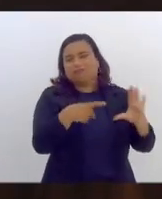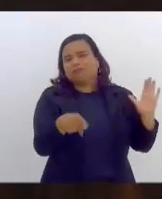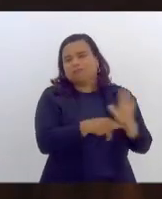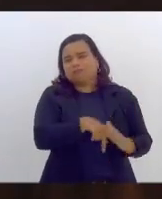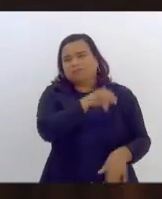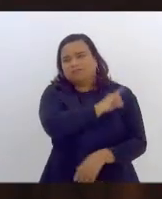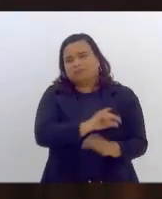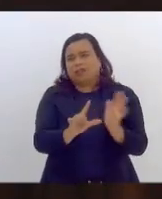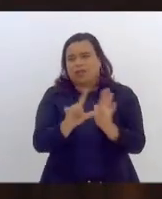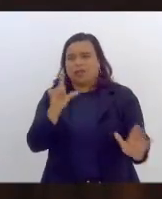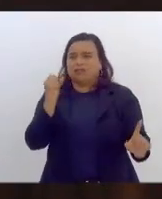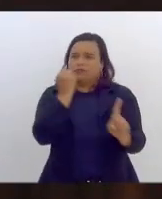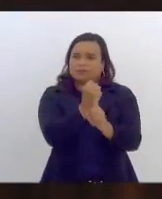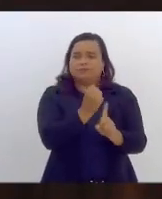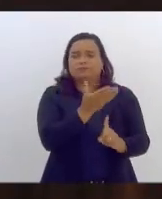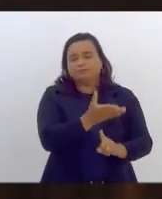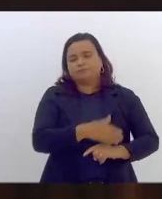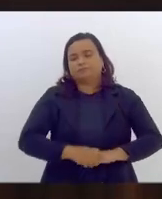antes do seu assassinato.